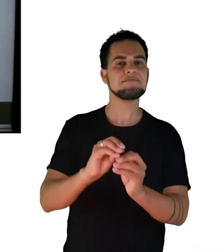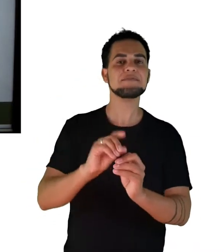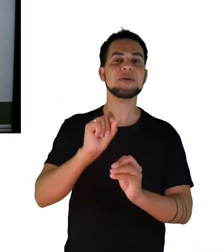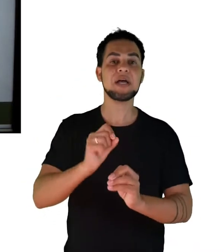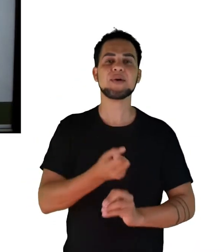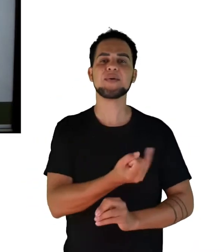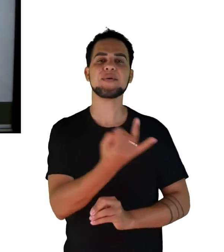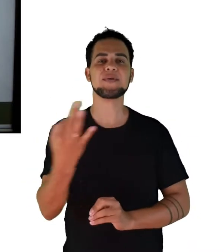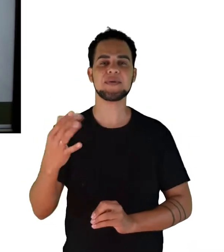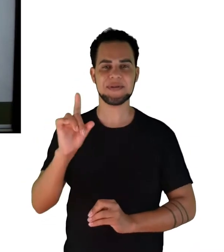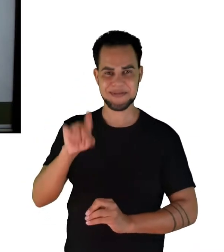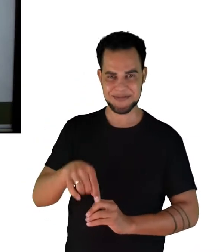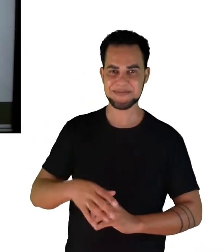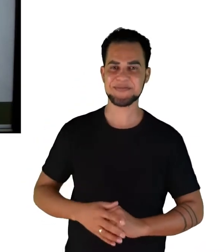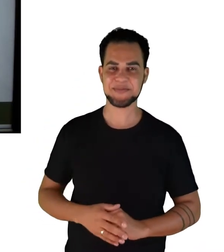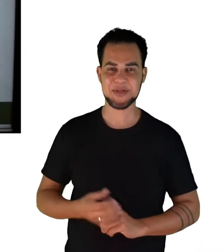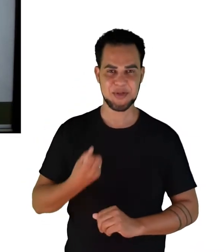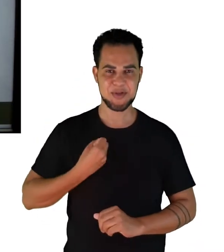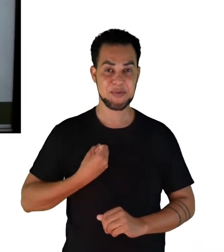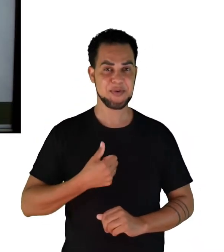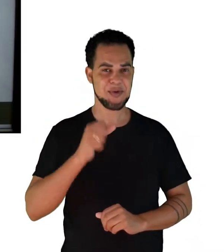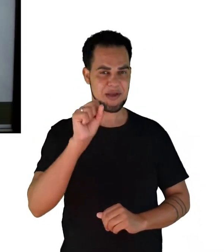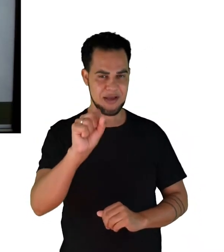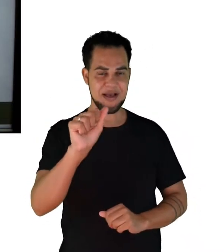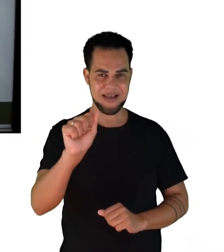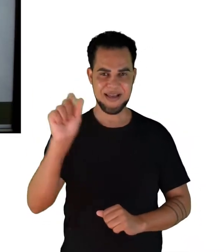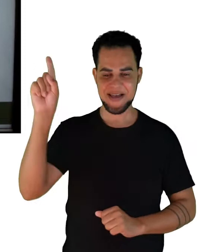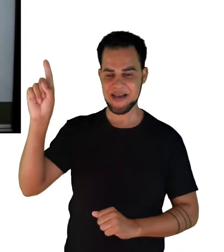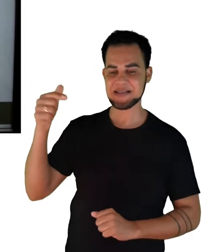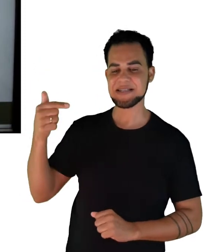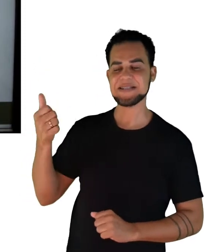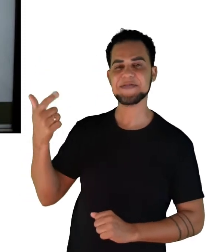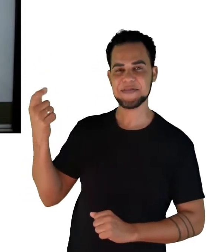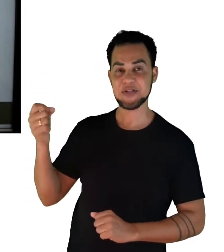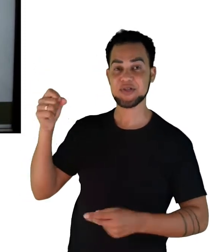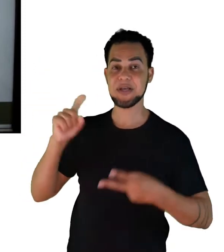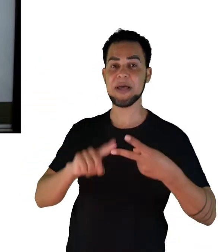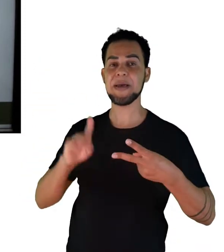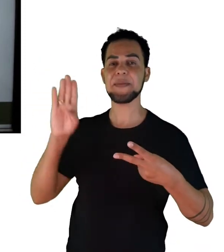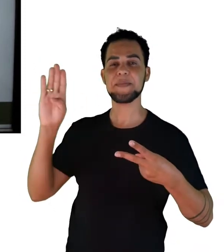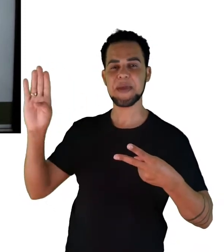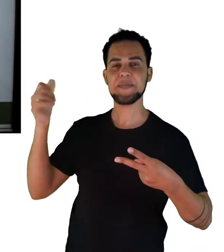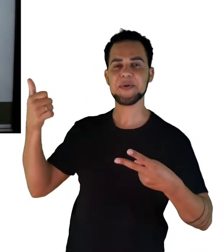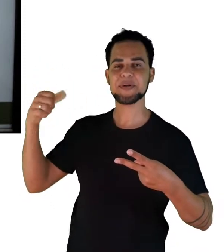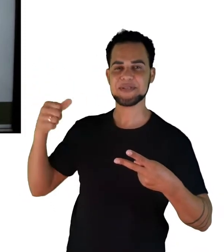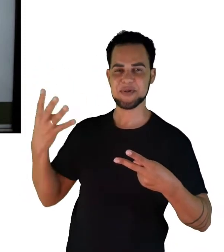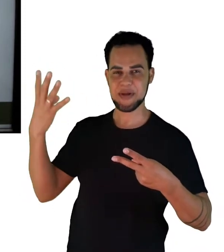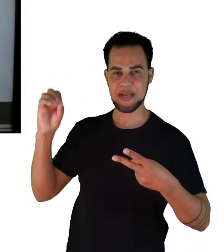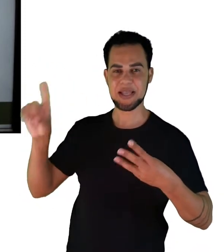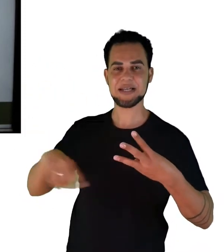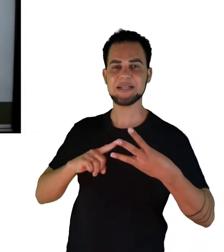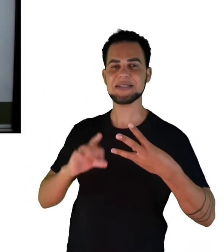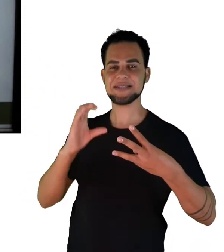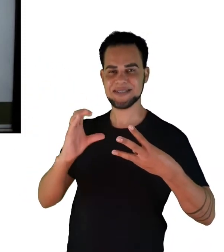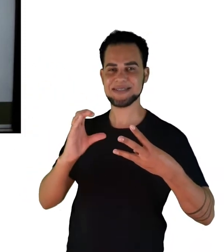é alternativa A, 720, alternativa B, 1440,